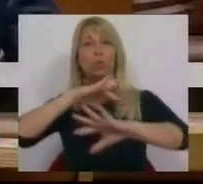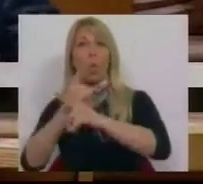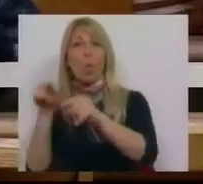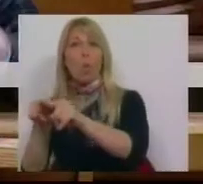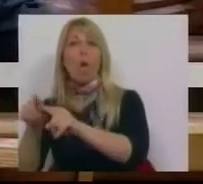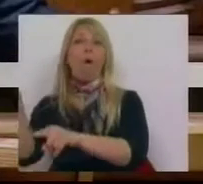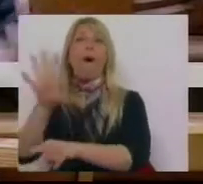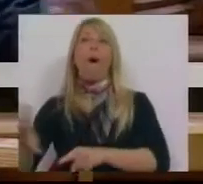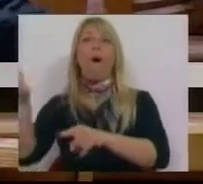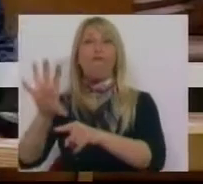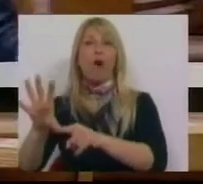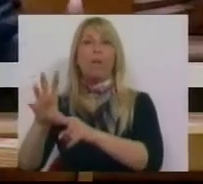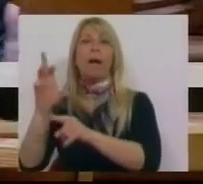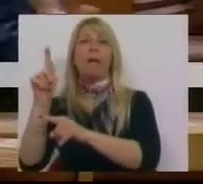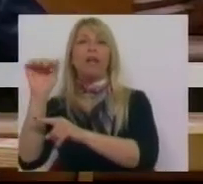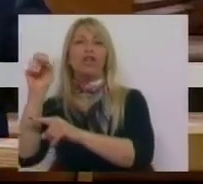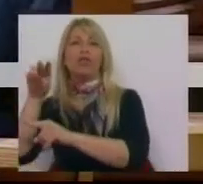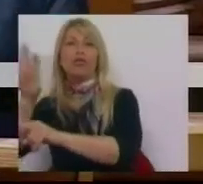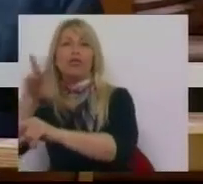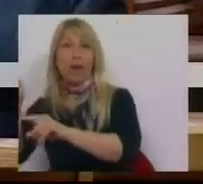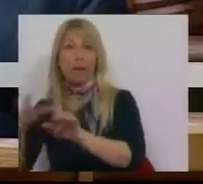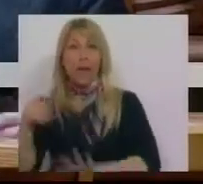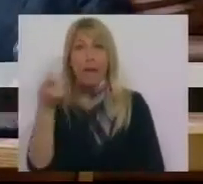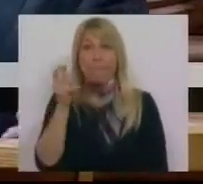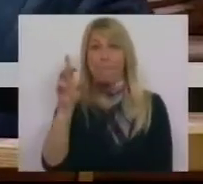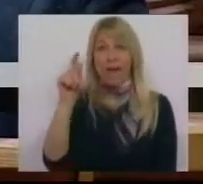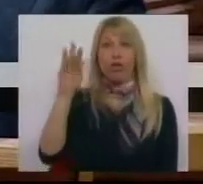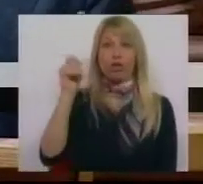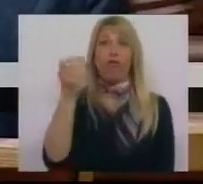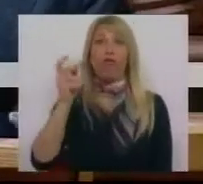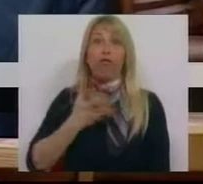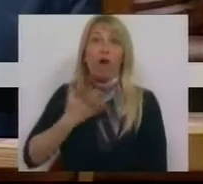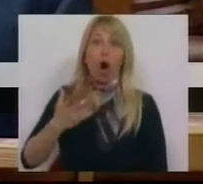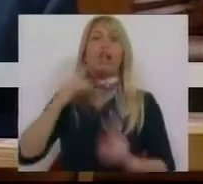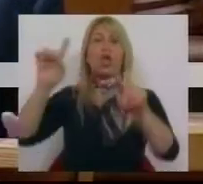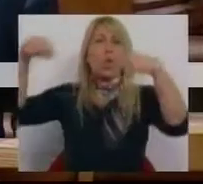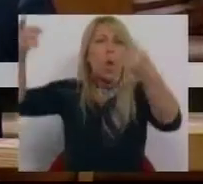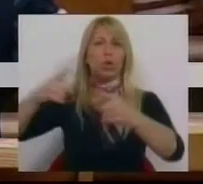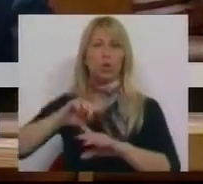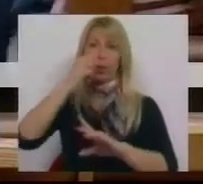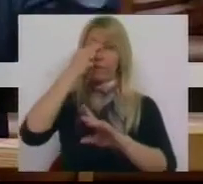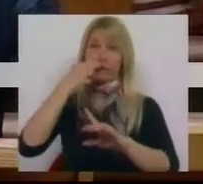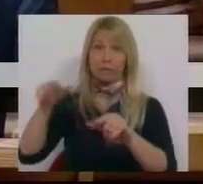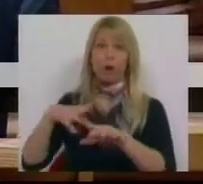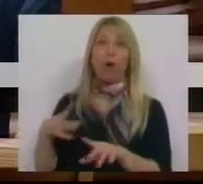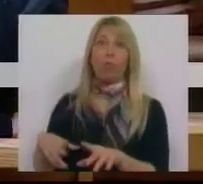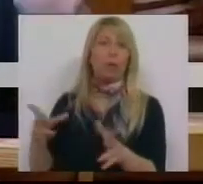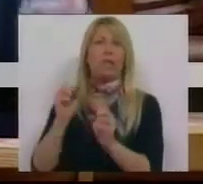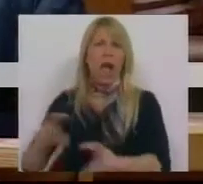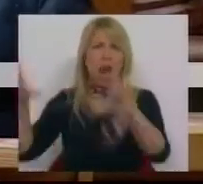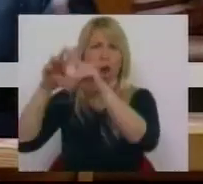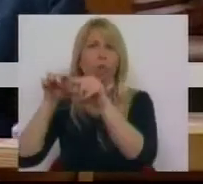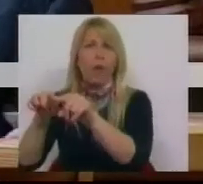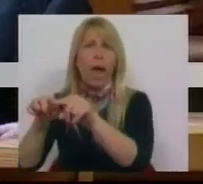Aliás, Beresford e outros existiram ao longo da história portuguesa, isso não é novidade nenhuma. Mas isto rejeita a